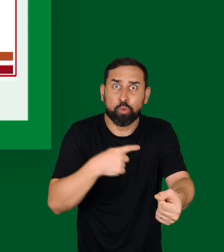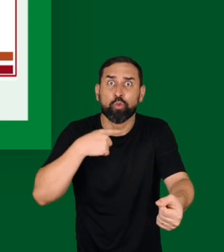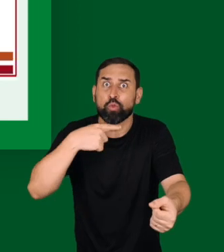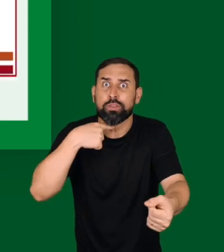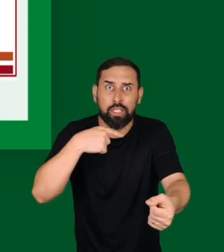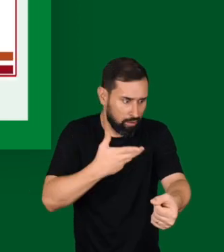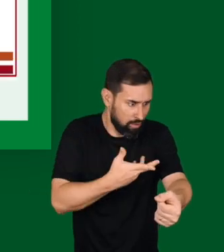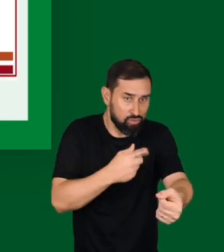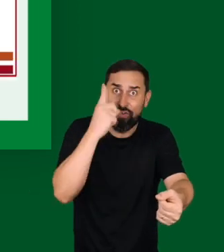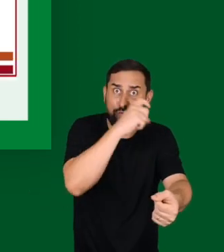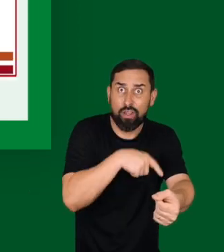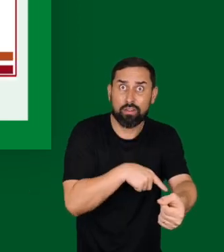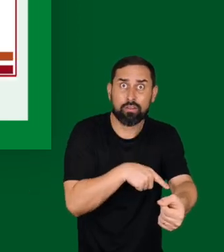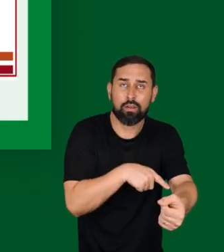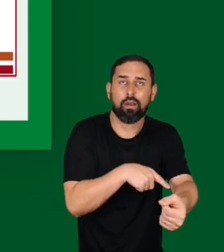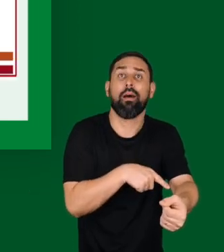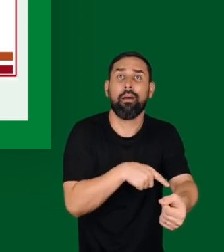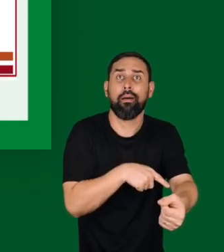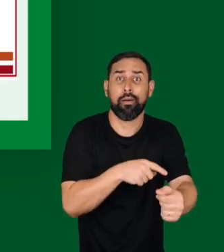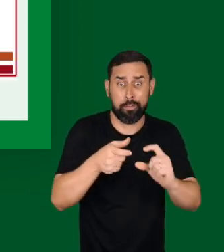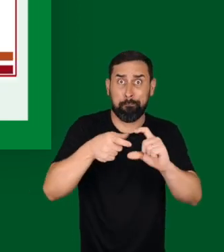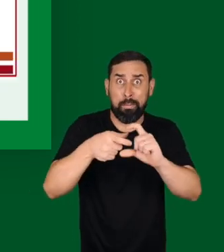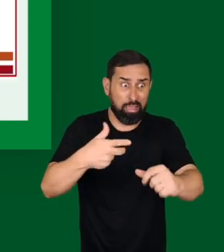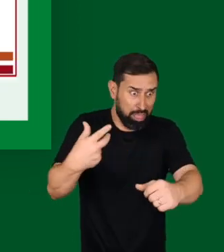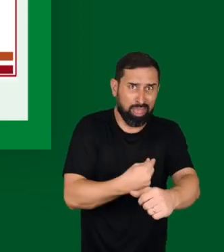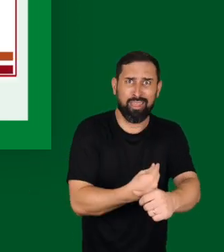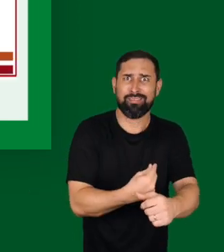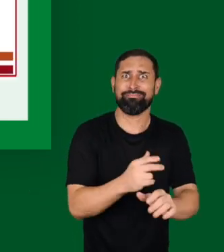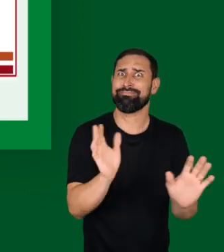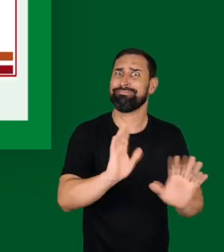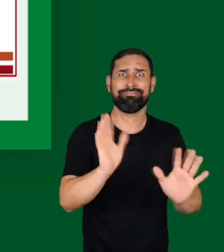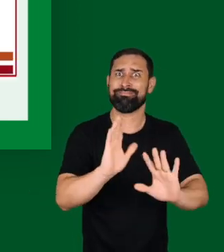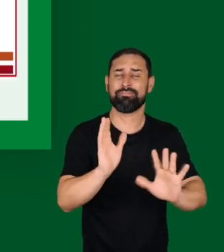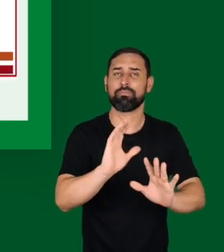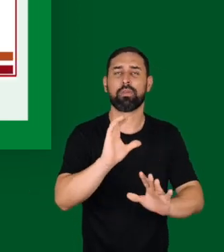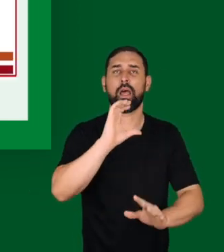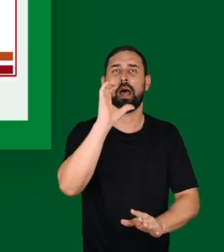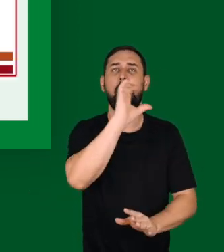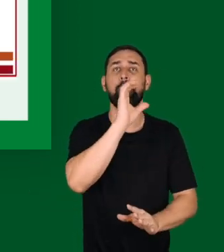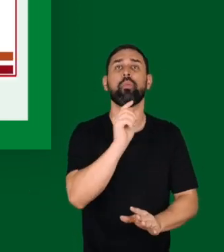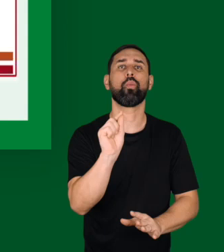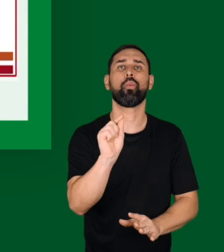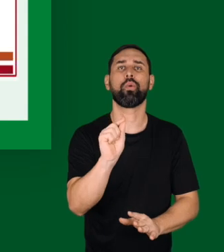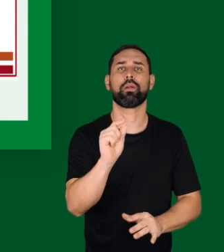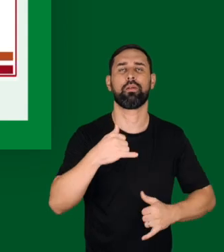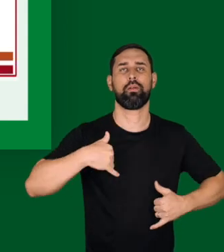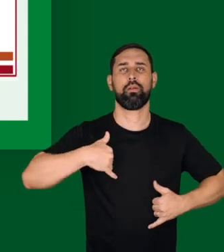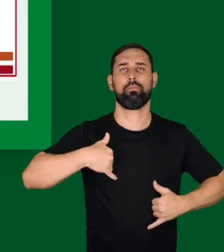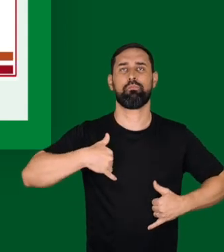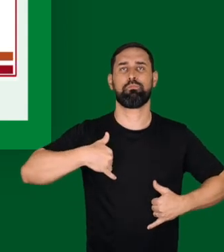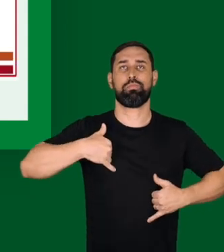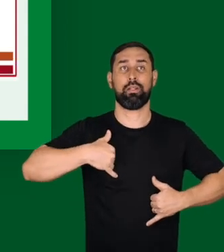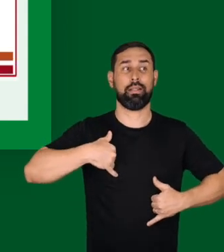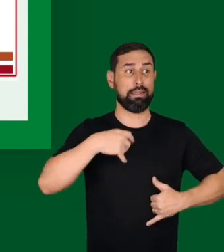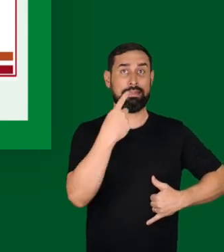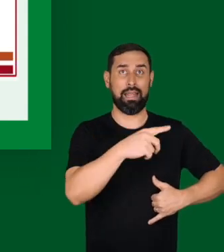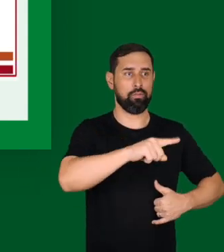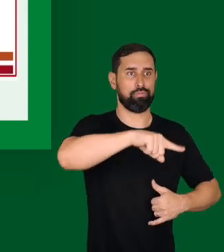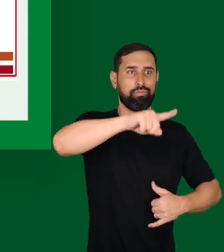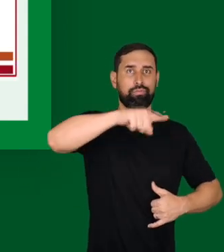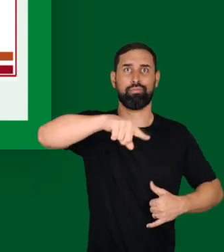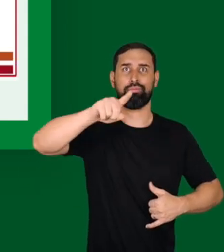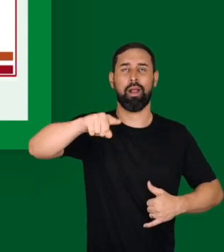taquiarritmia. Ou seja, se você tiver um paciente que está instável e que não tem veia pega, você vai direto